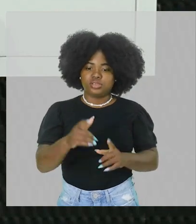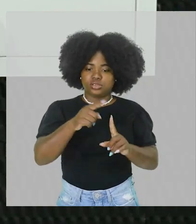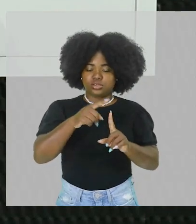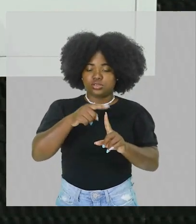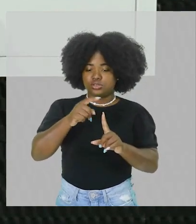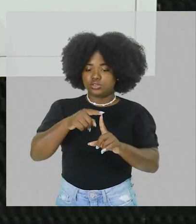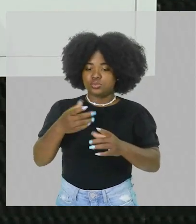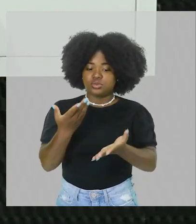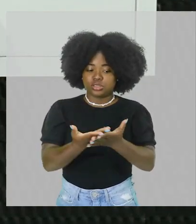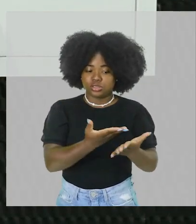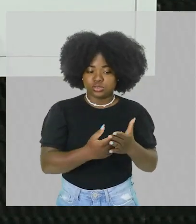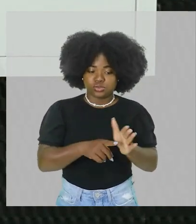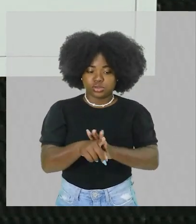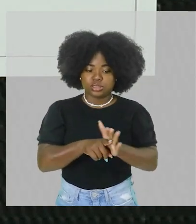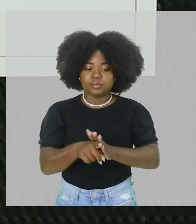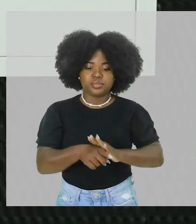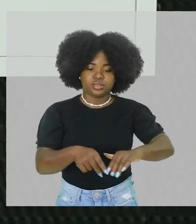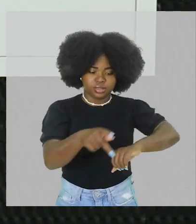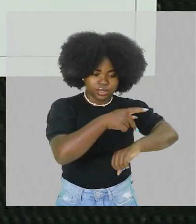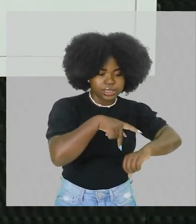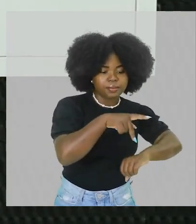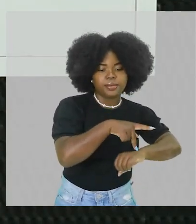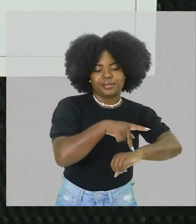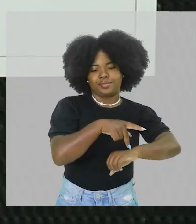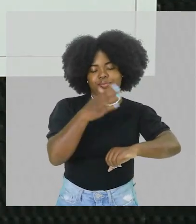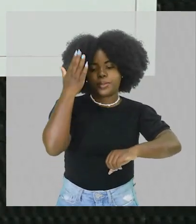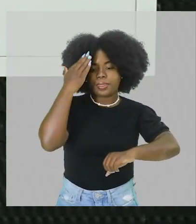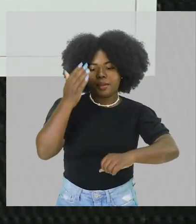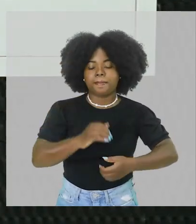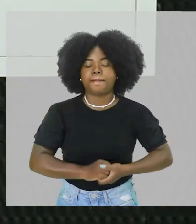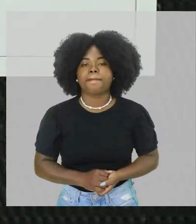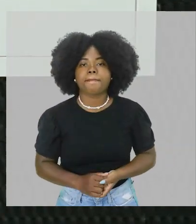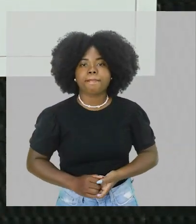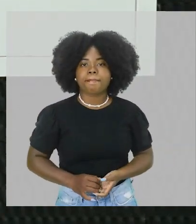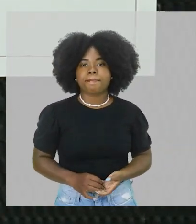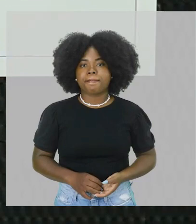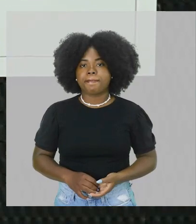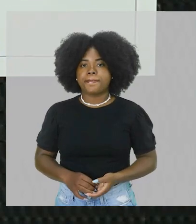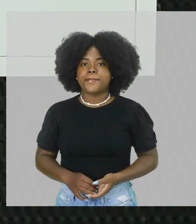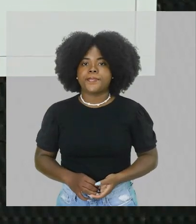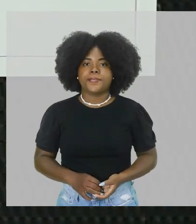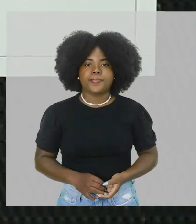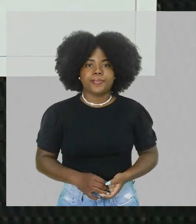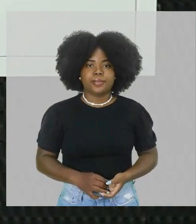né, esse estudo desse tipo de metal, tá ok? Bom, então